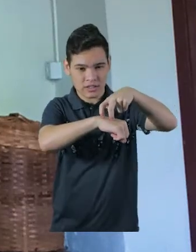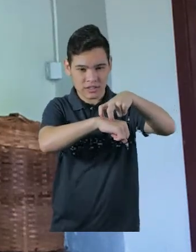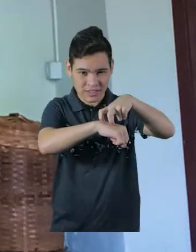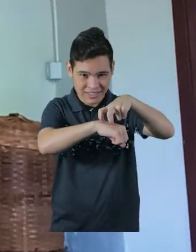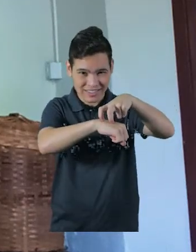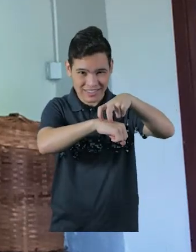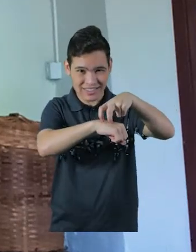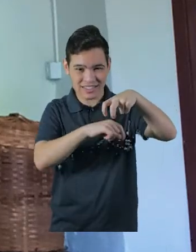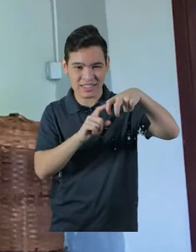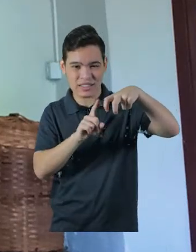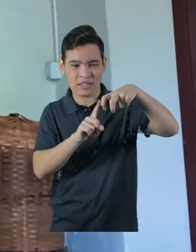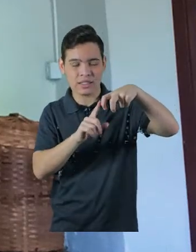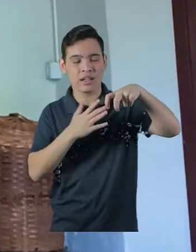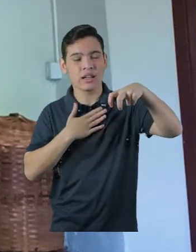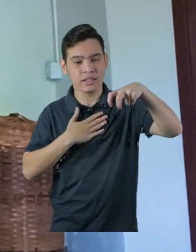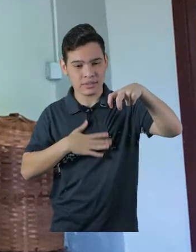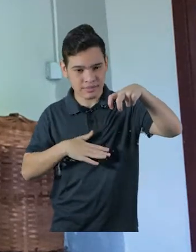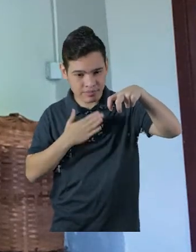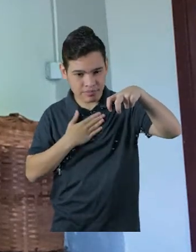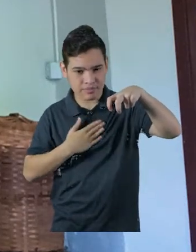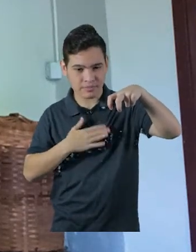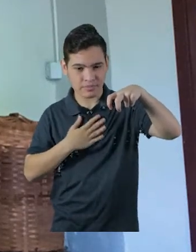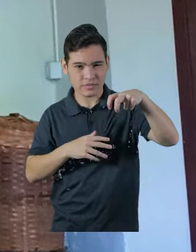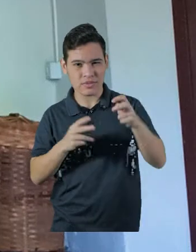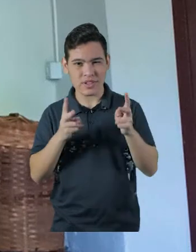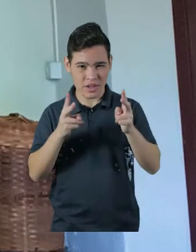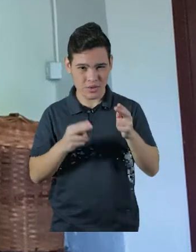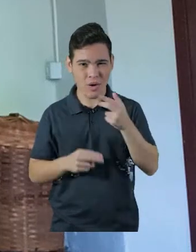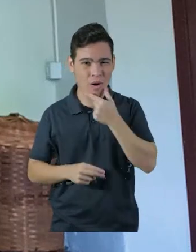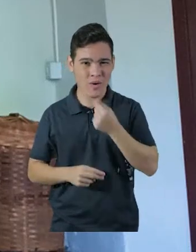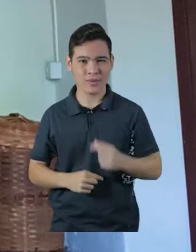cócoras, relaxar nessa posição,